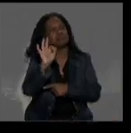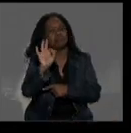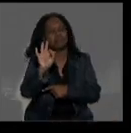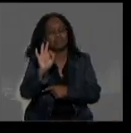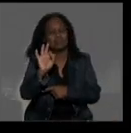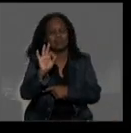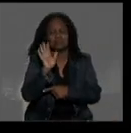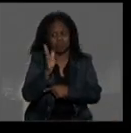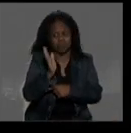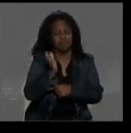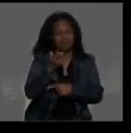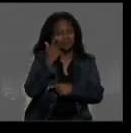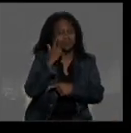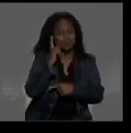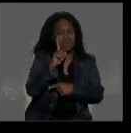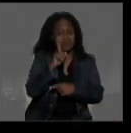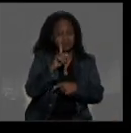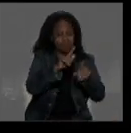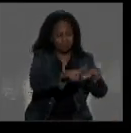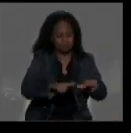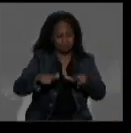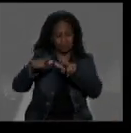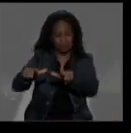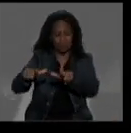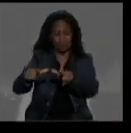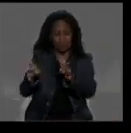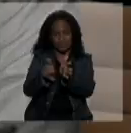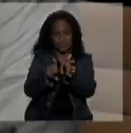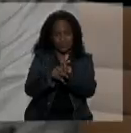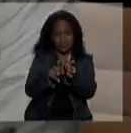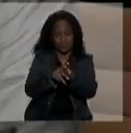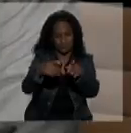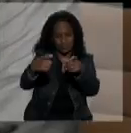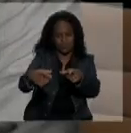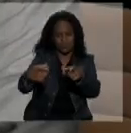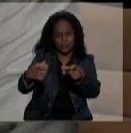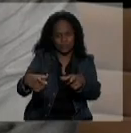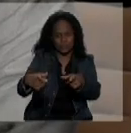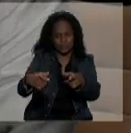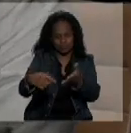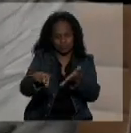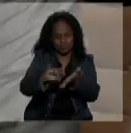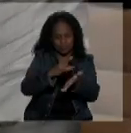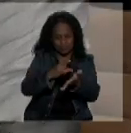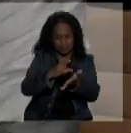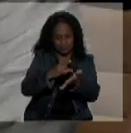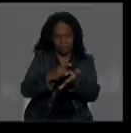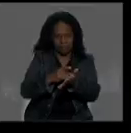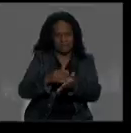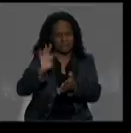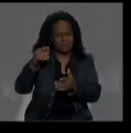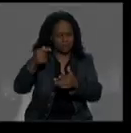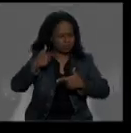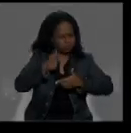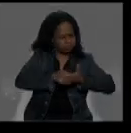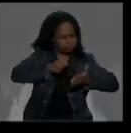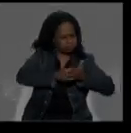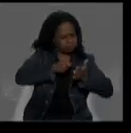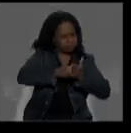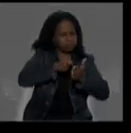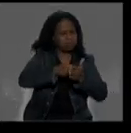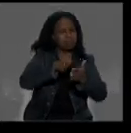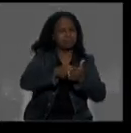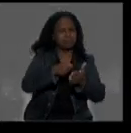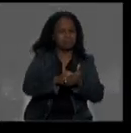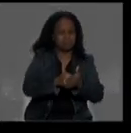eu não lembro quando que eles conseguiram, mas eles já conseguiram. Eu também não lembro exatamente o ano, mas eles conseguiram. Conseguiram sim, né? Depois de muita